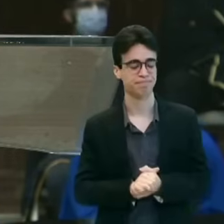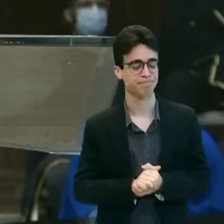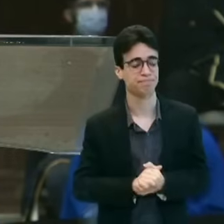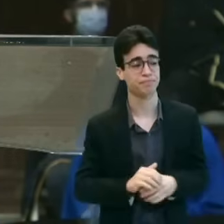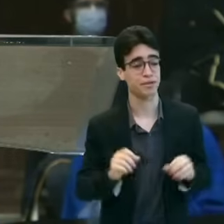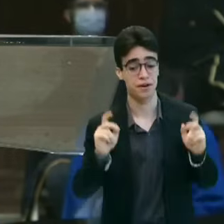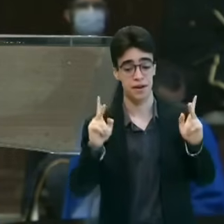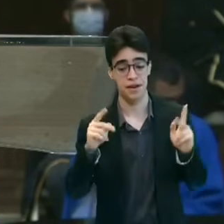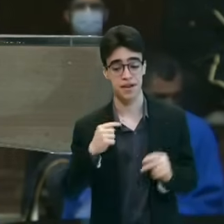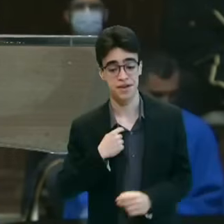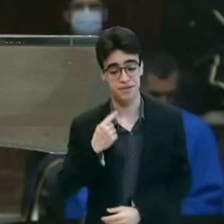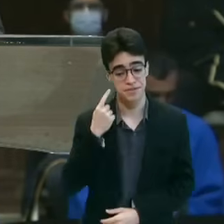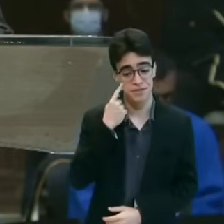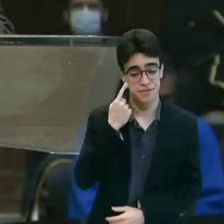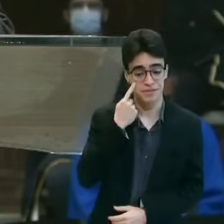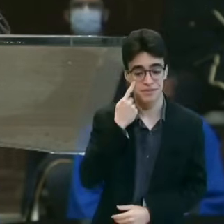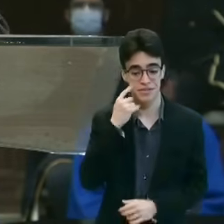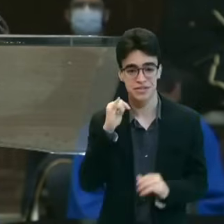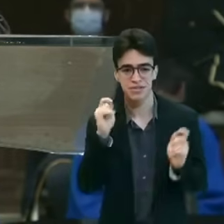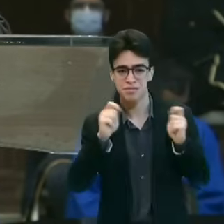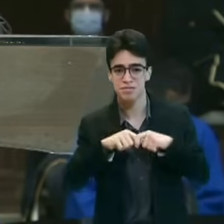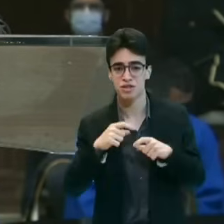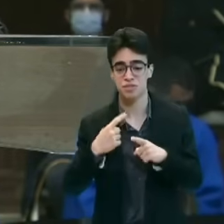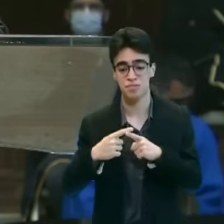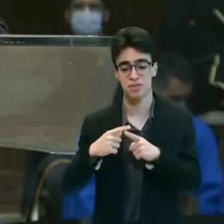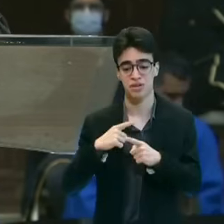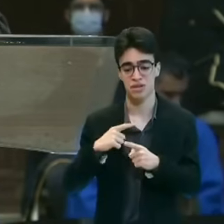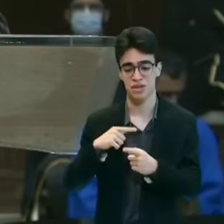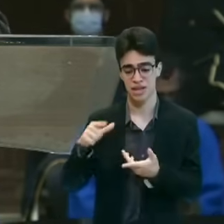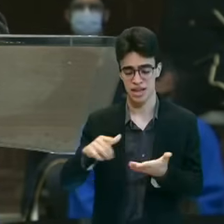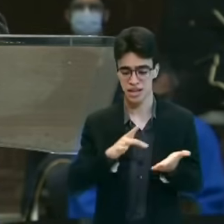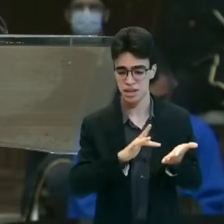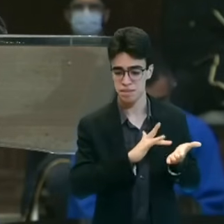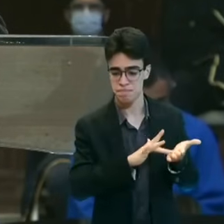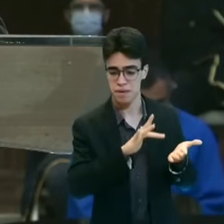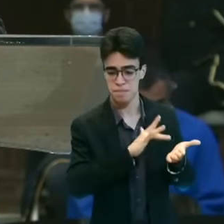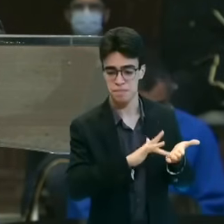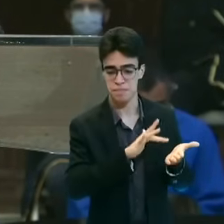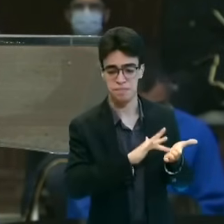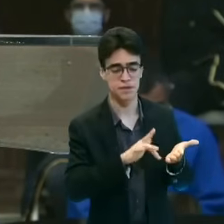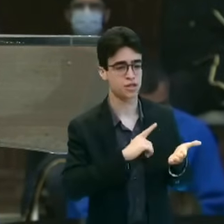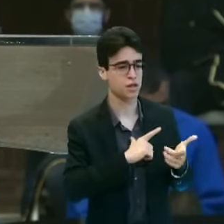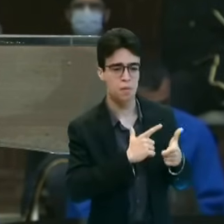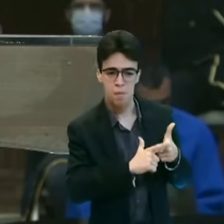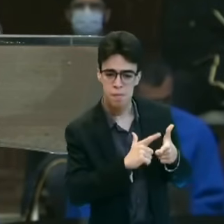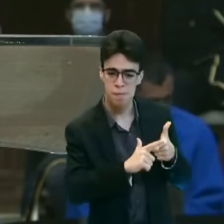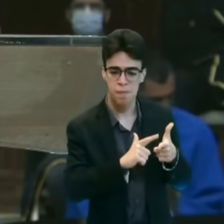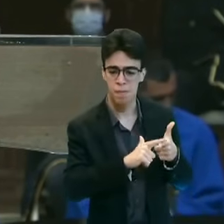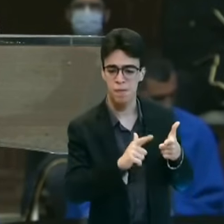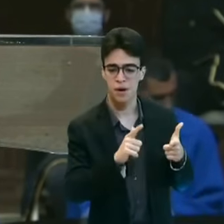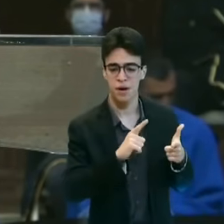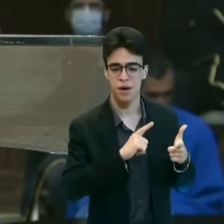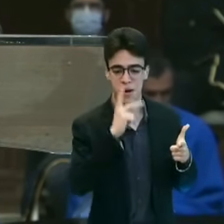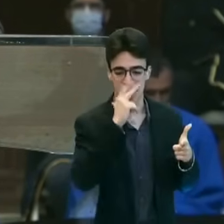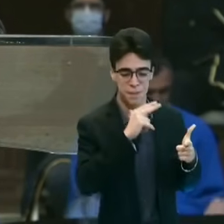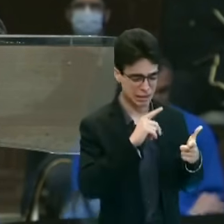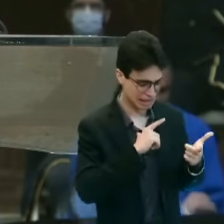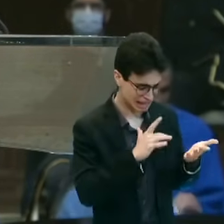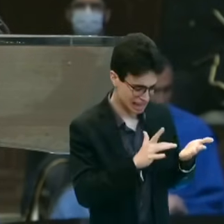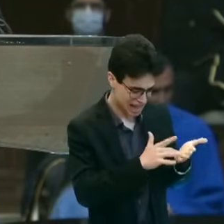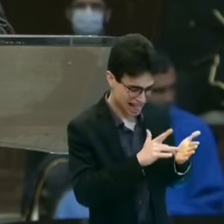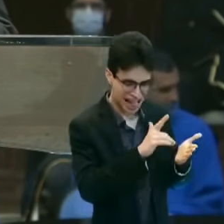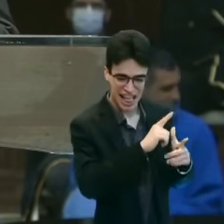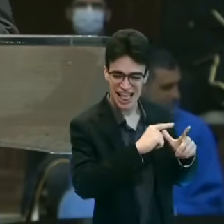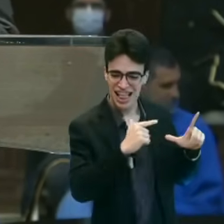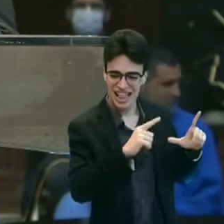Muito bem, vamos ver se eu consigo aqui, que deu um probleminha aqui no meu iPad, e ele diminuiu o tamanho da minha